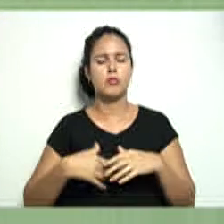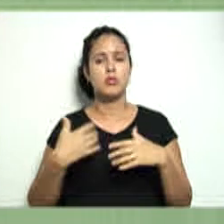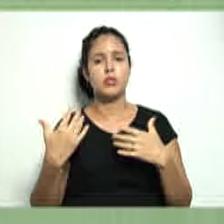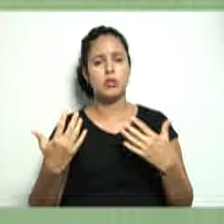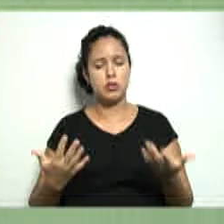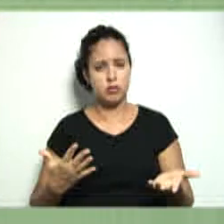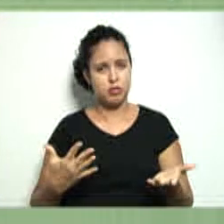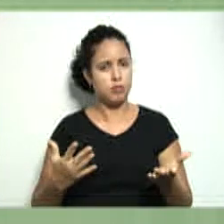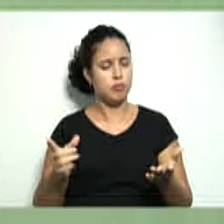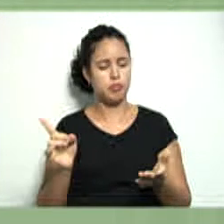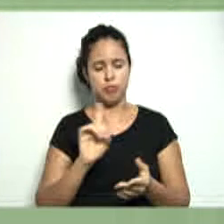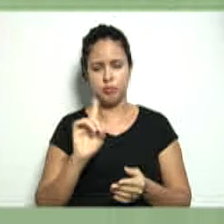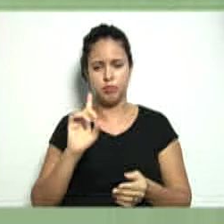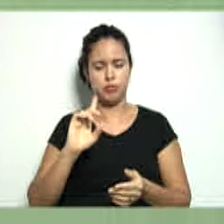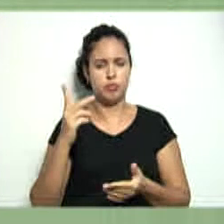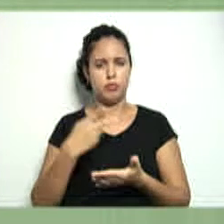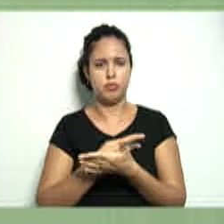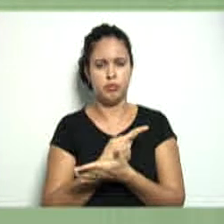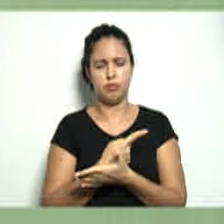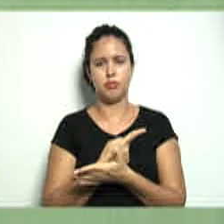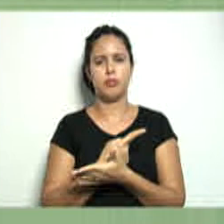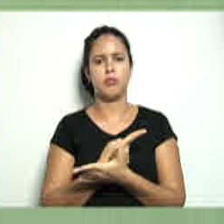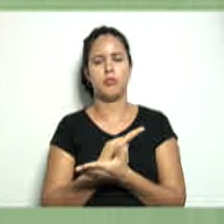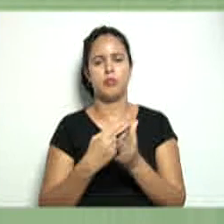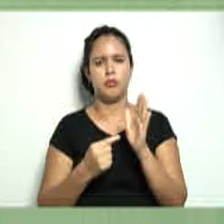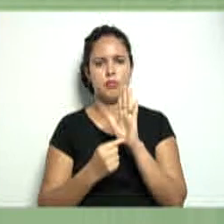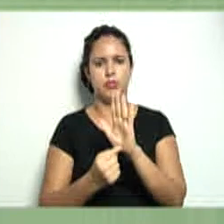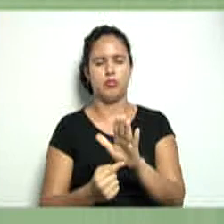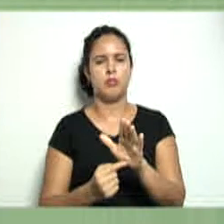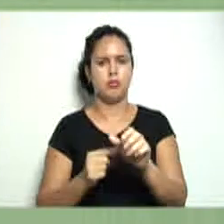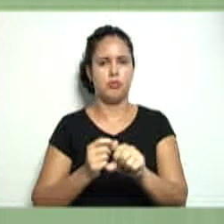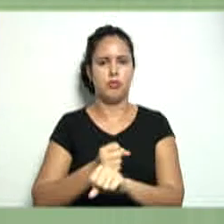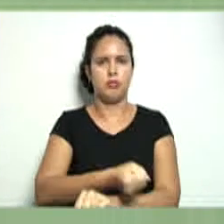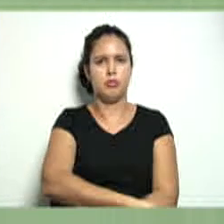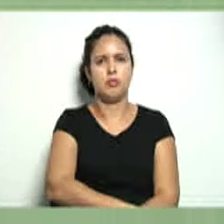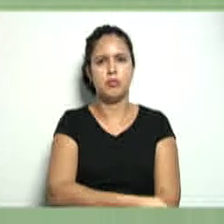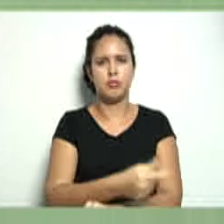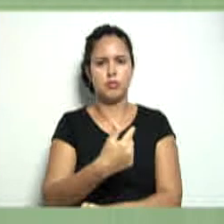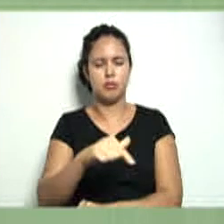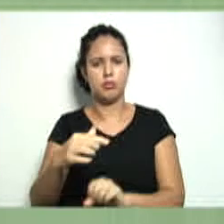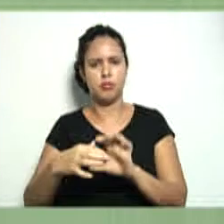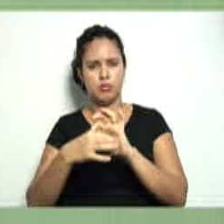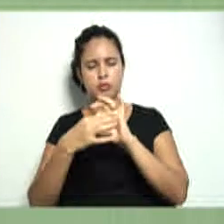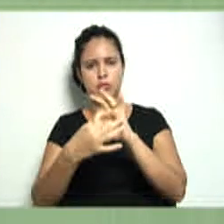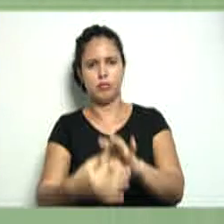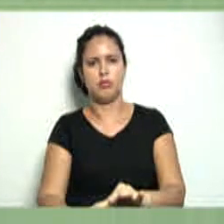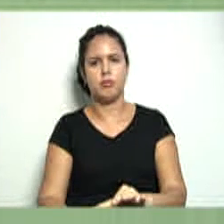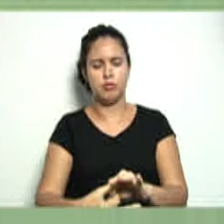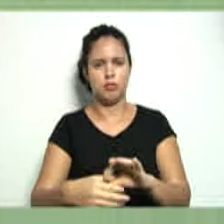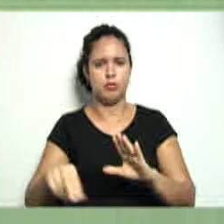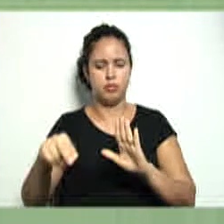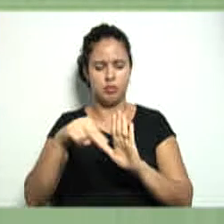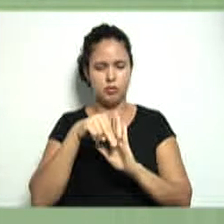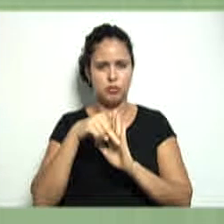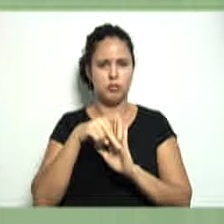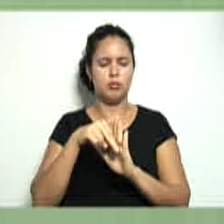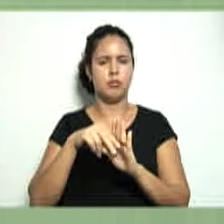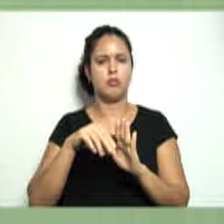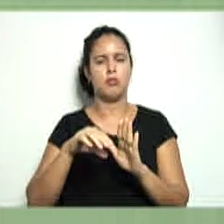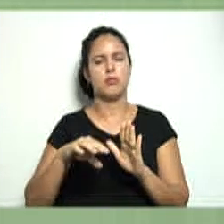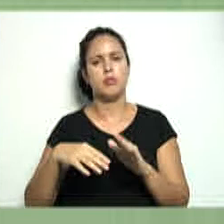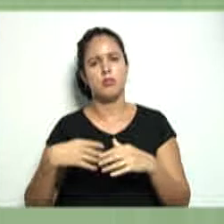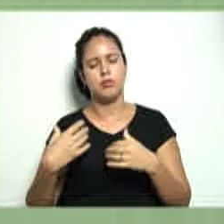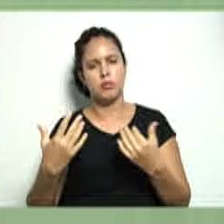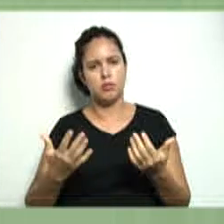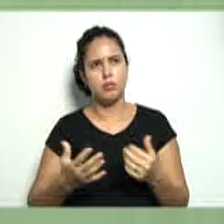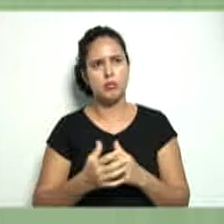produção escravista, né, não tem essa relação com o estabelecimento de normas. Esse aqui que